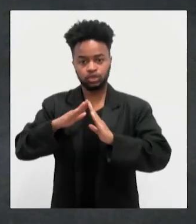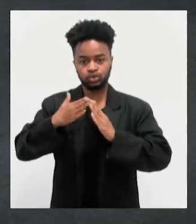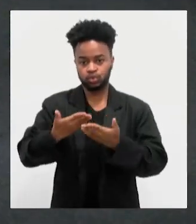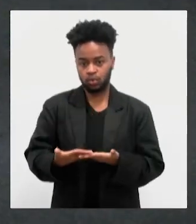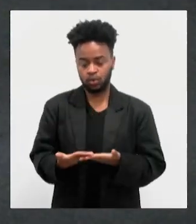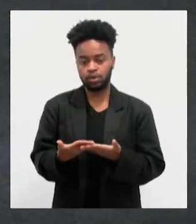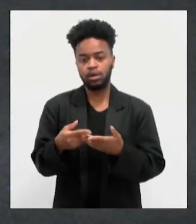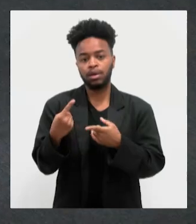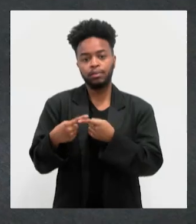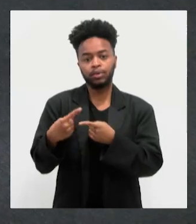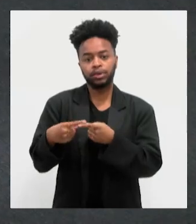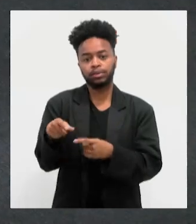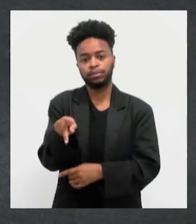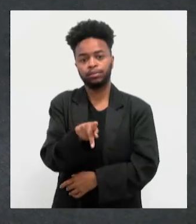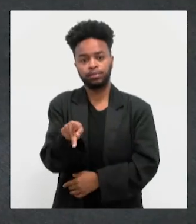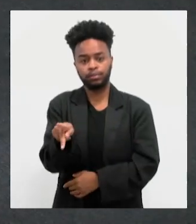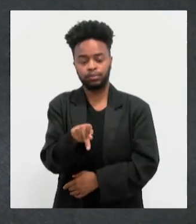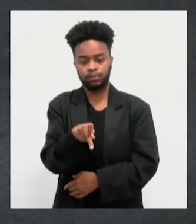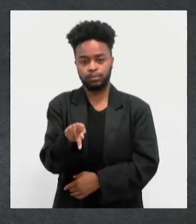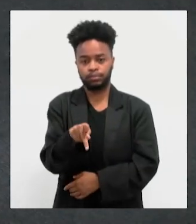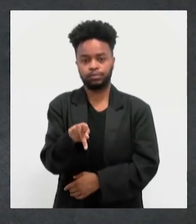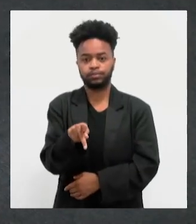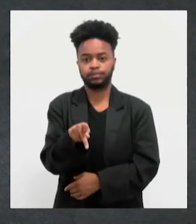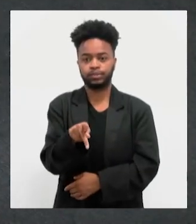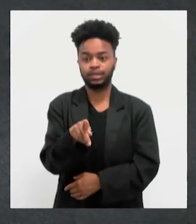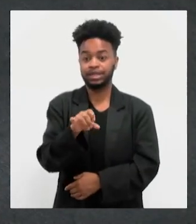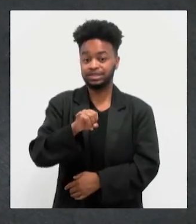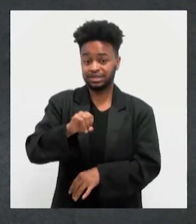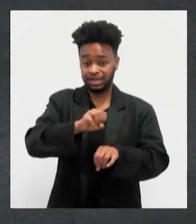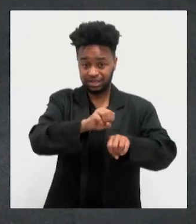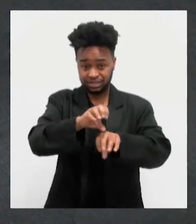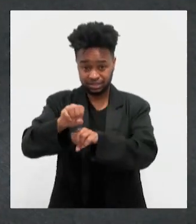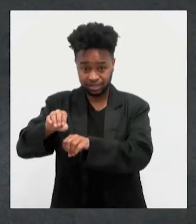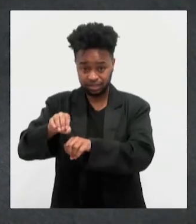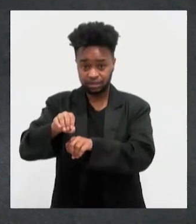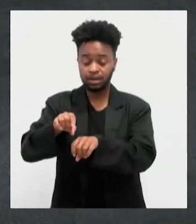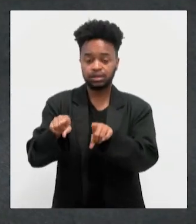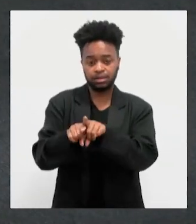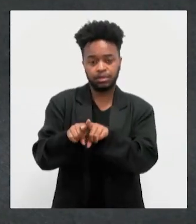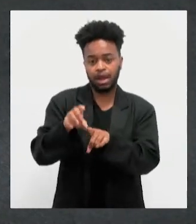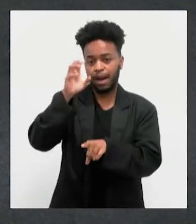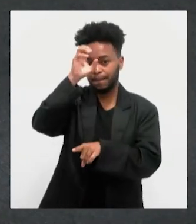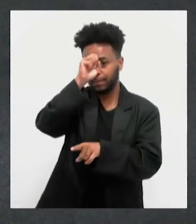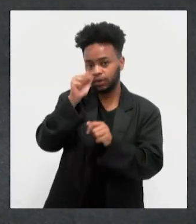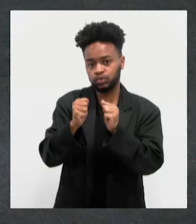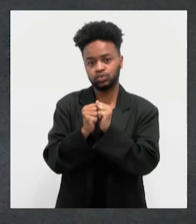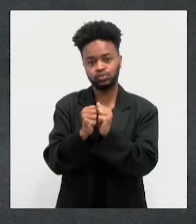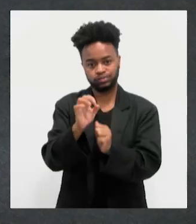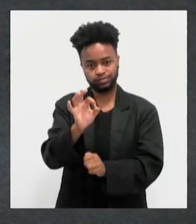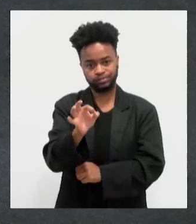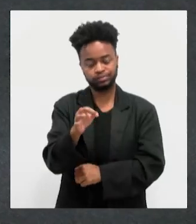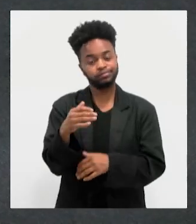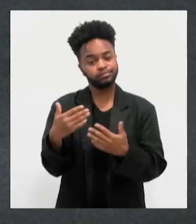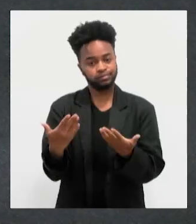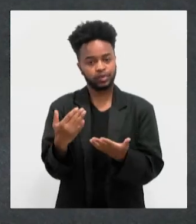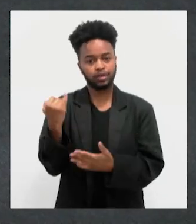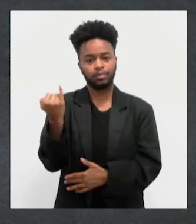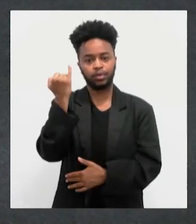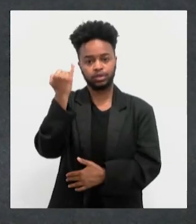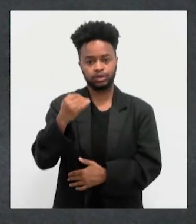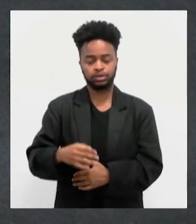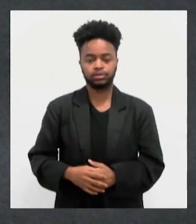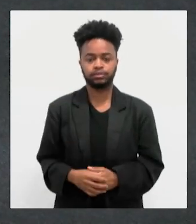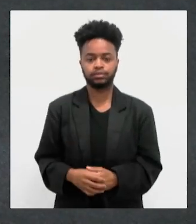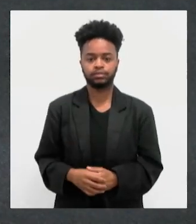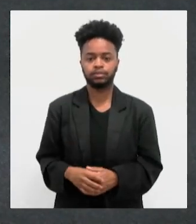porque o professor, quando ensina, também aprende, não é, deputado Carlos Mink? Com certeza. Então, isso é muito importante. E